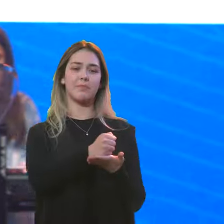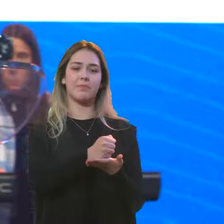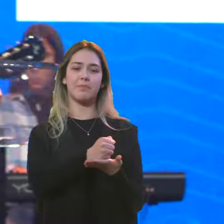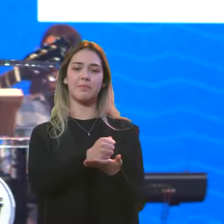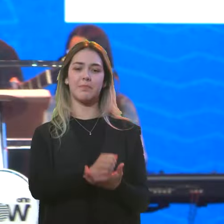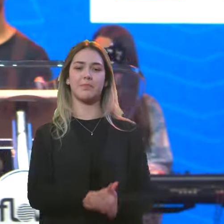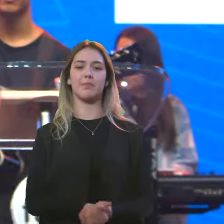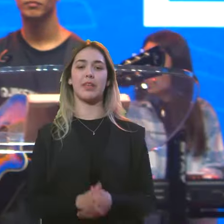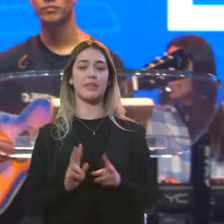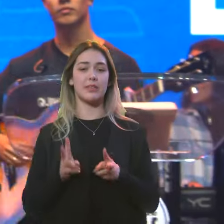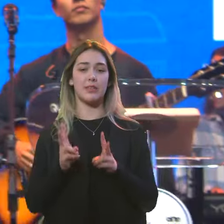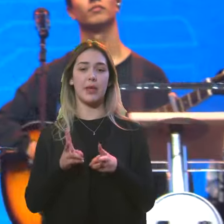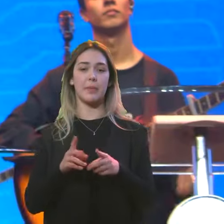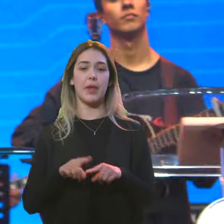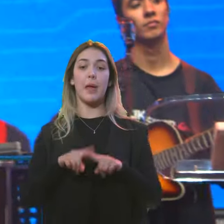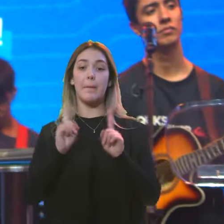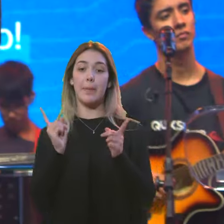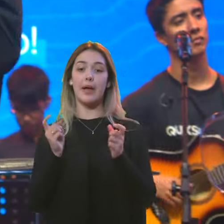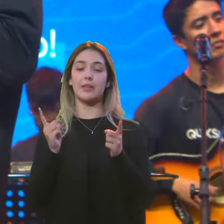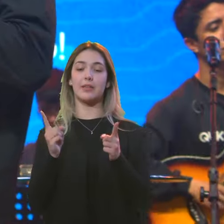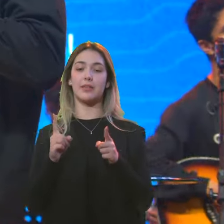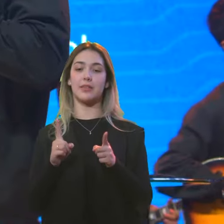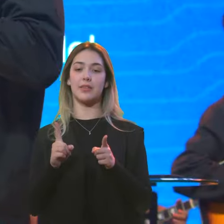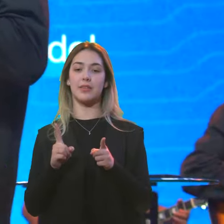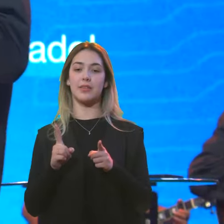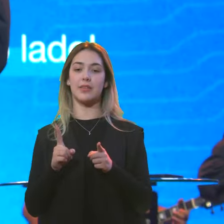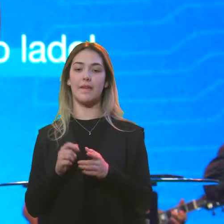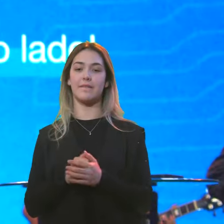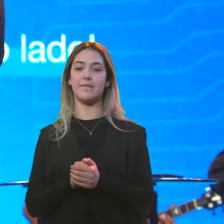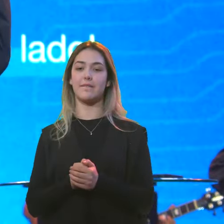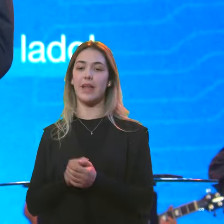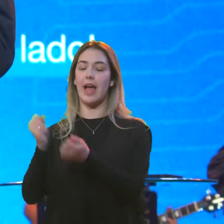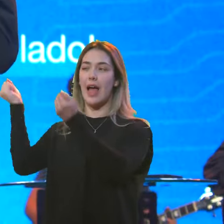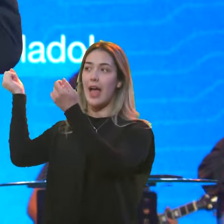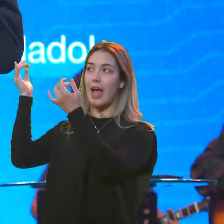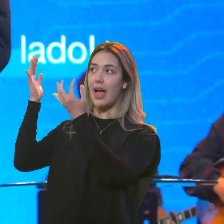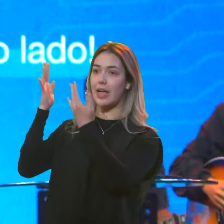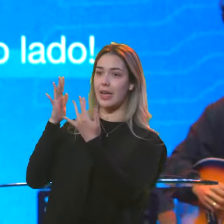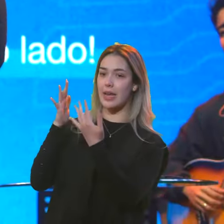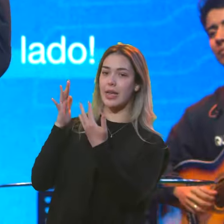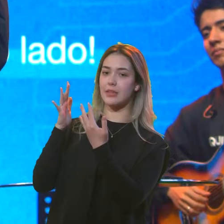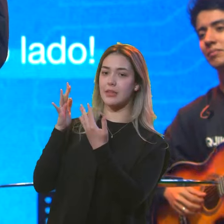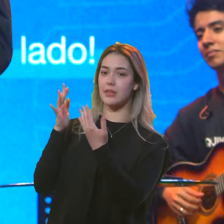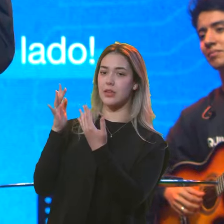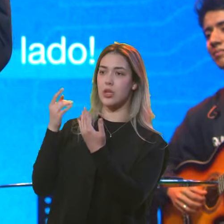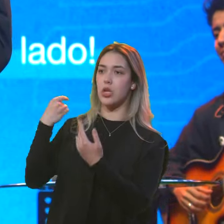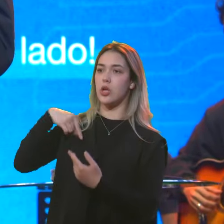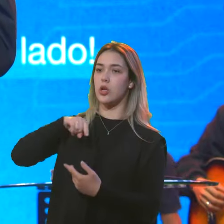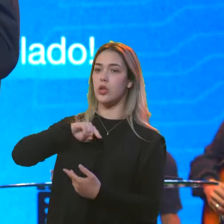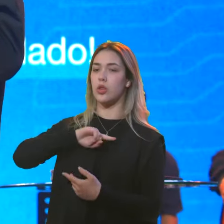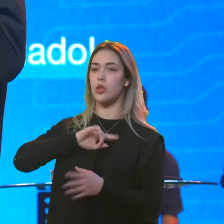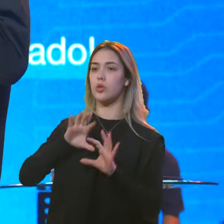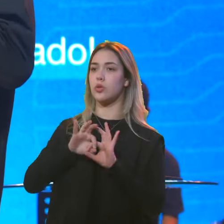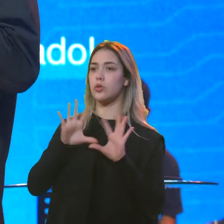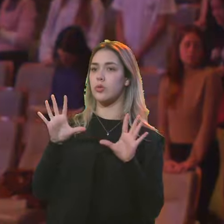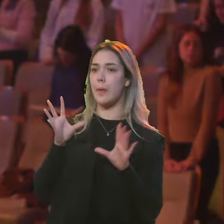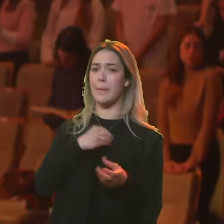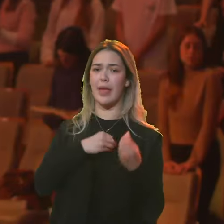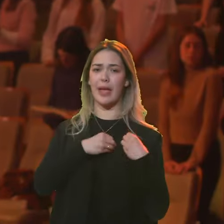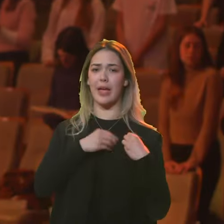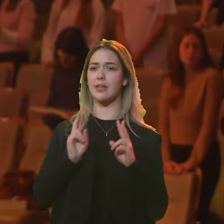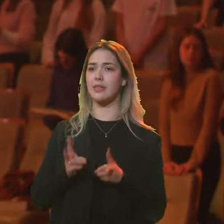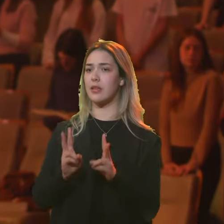a graça de Deus não é uma desculpa para você pecar várias vezes e está tudo bem, não. Tem que ser o